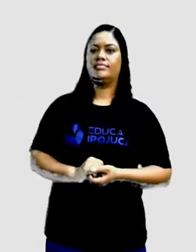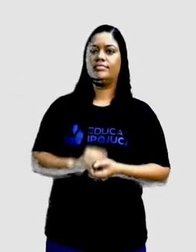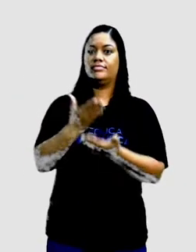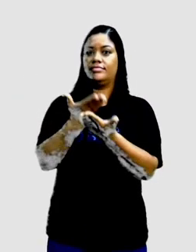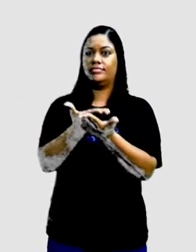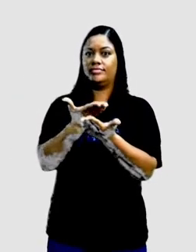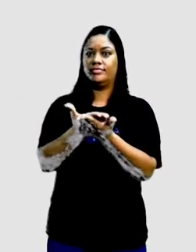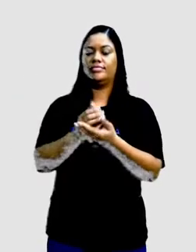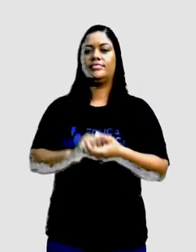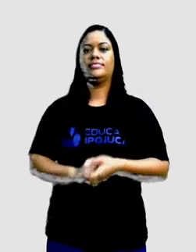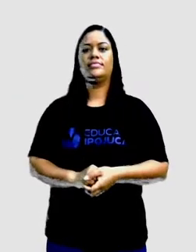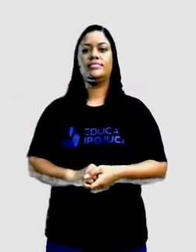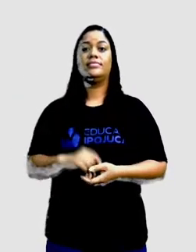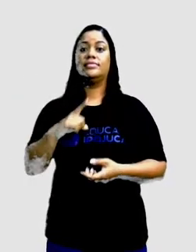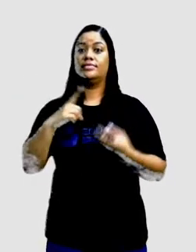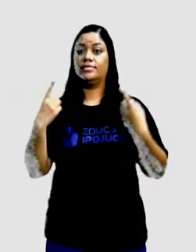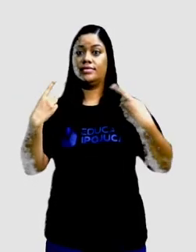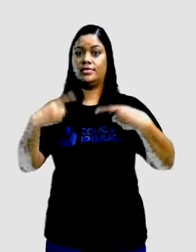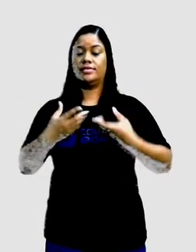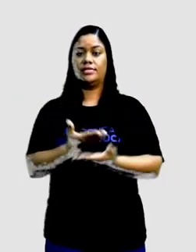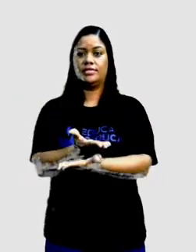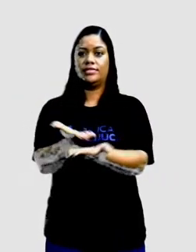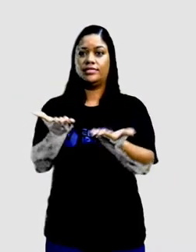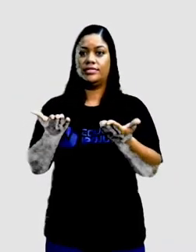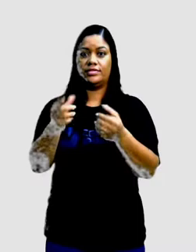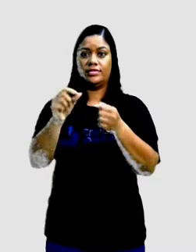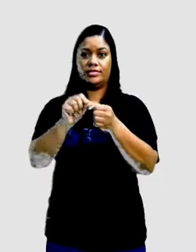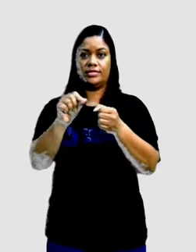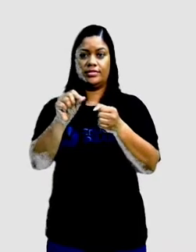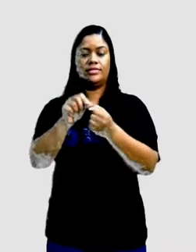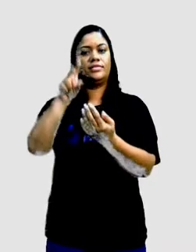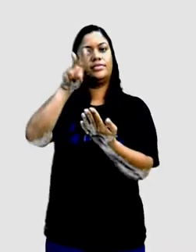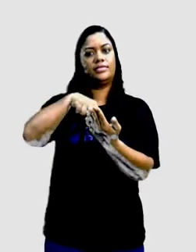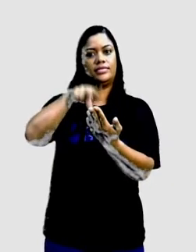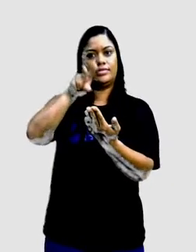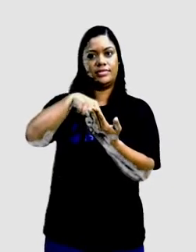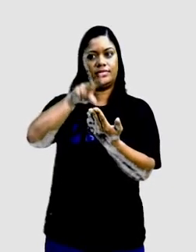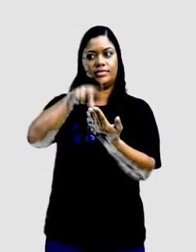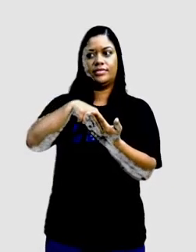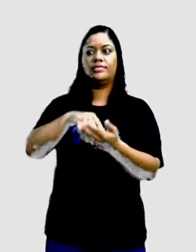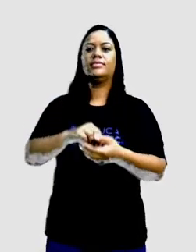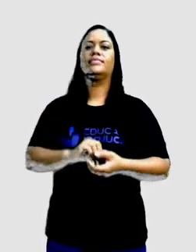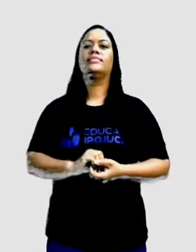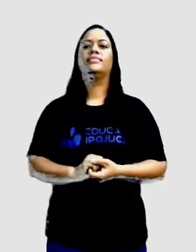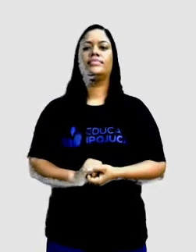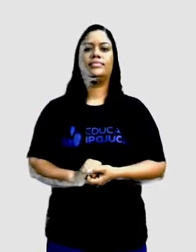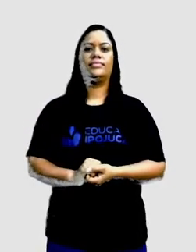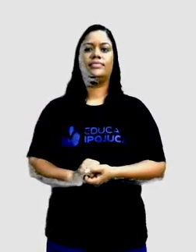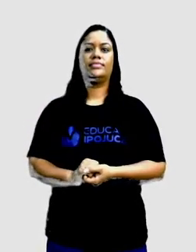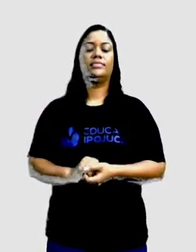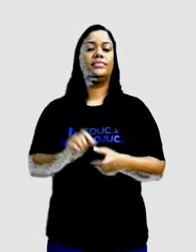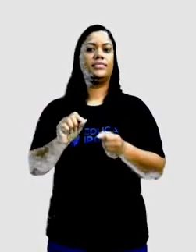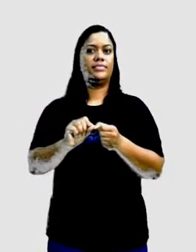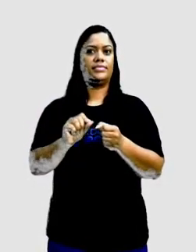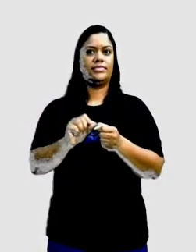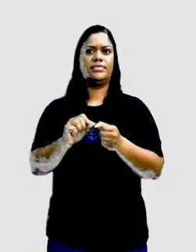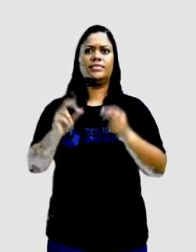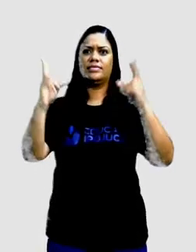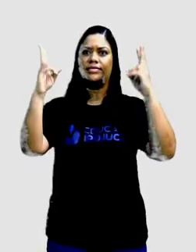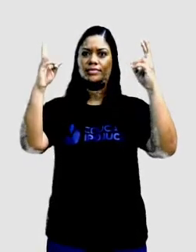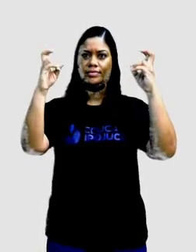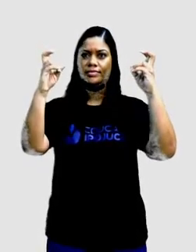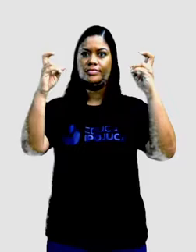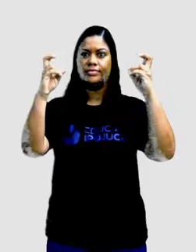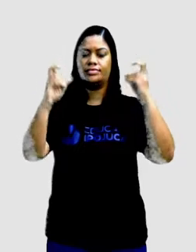E aí ficou não é o desafio para que vocês fizessem vocês iam leu o infográfico ao lado e é produzir um